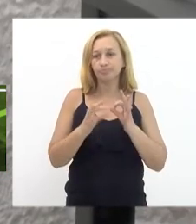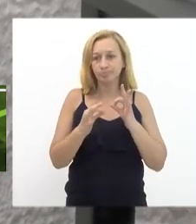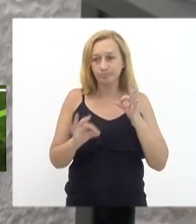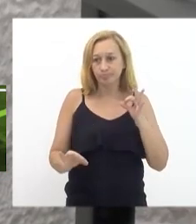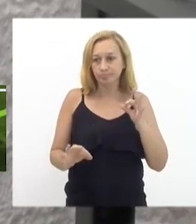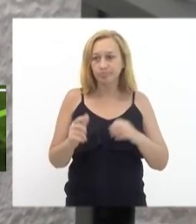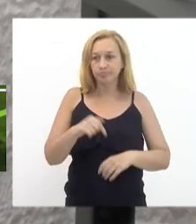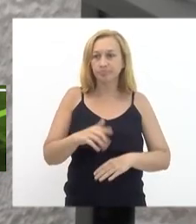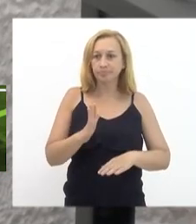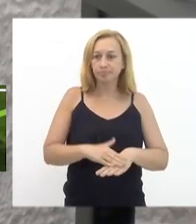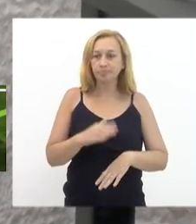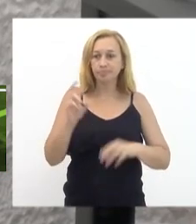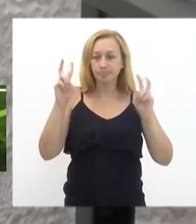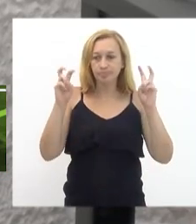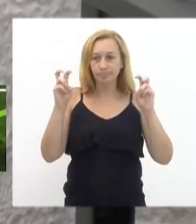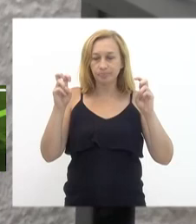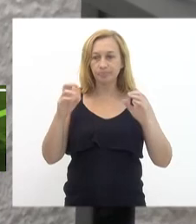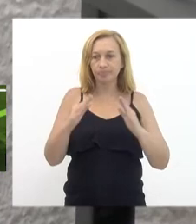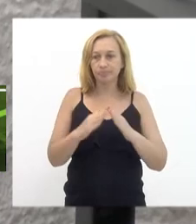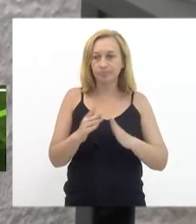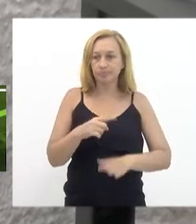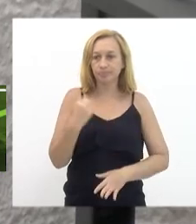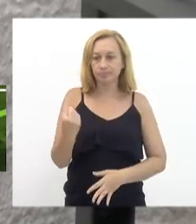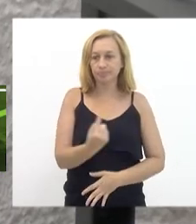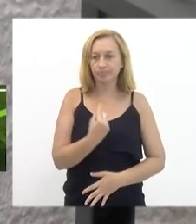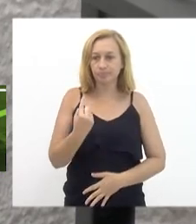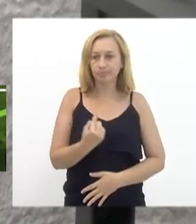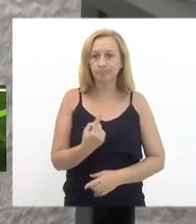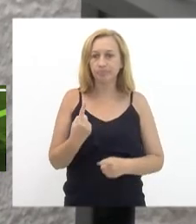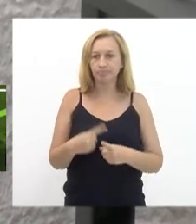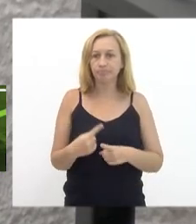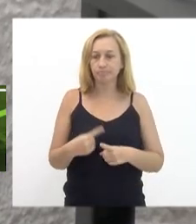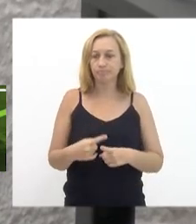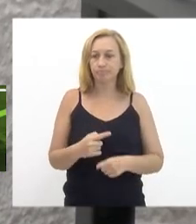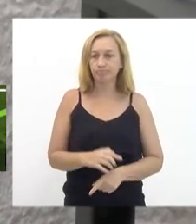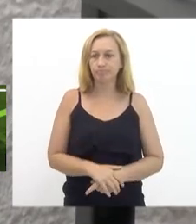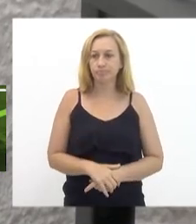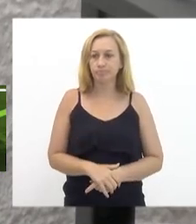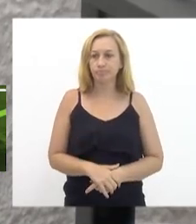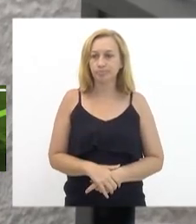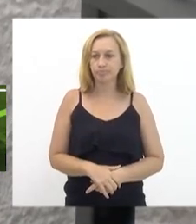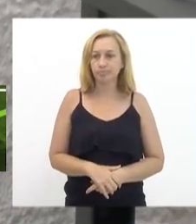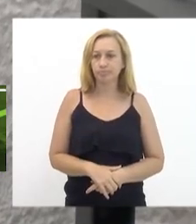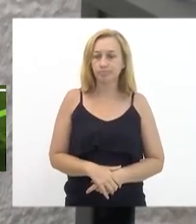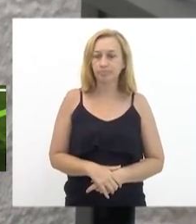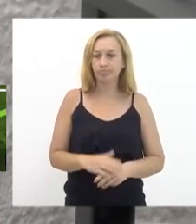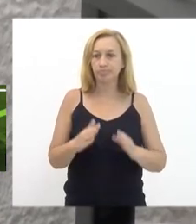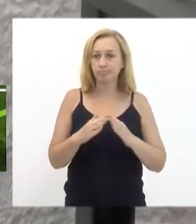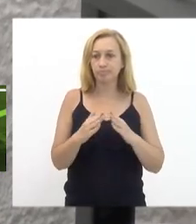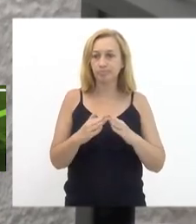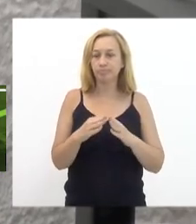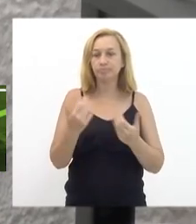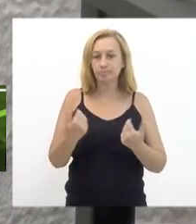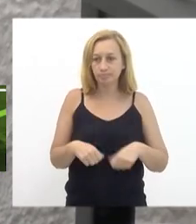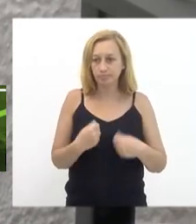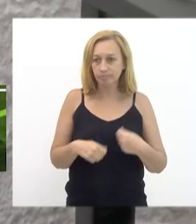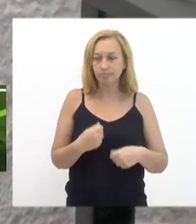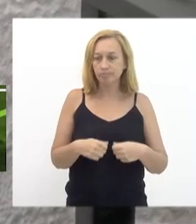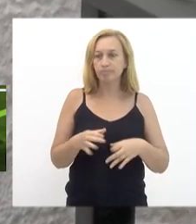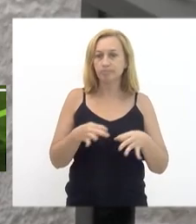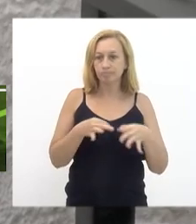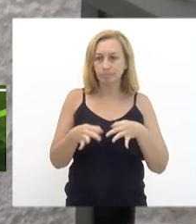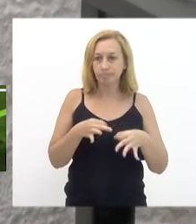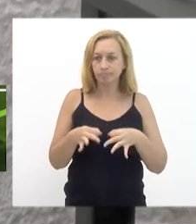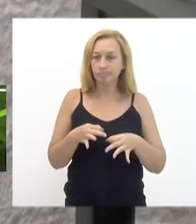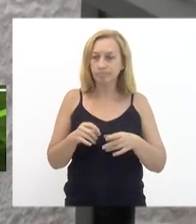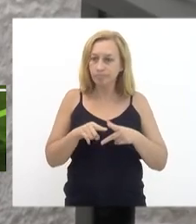alongamos aqui um pouco mais na questão do programa casa da gente porque a questão Habitacional é uma questão precisava ter um programa